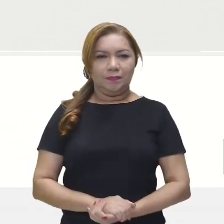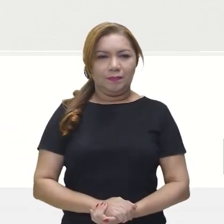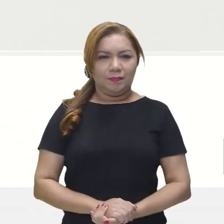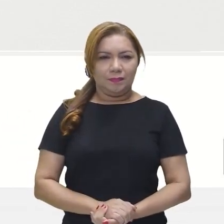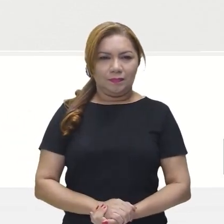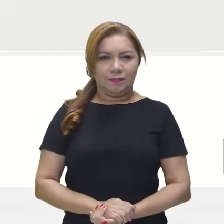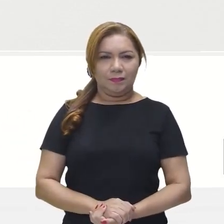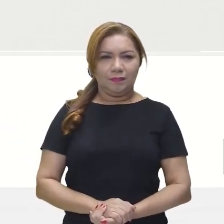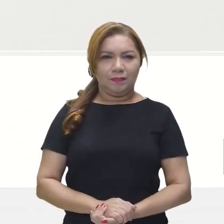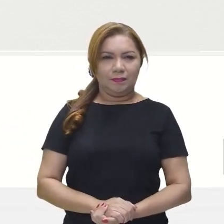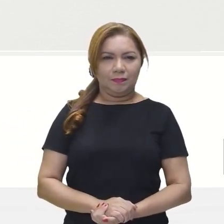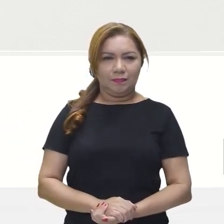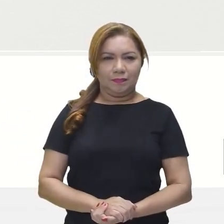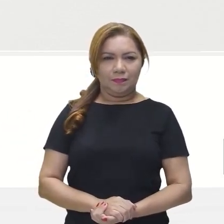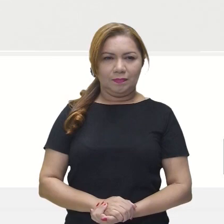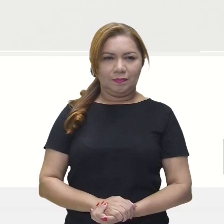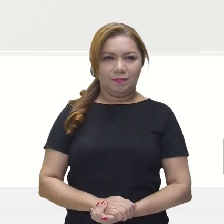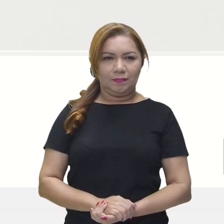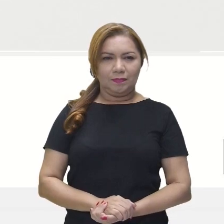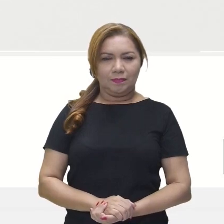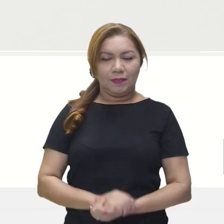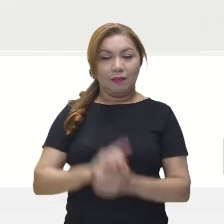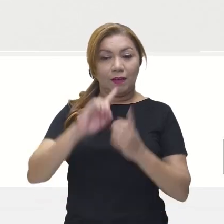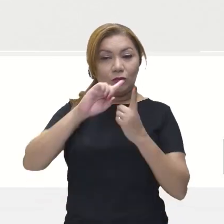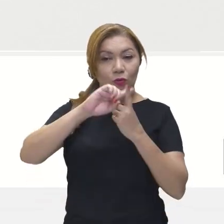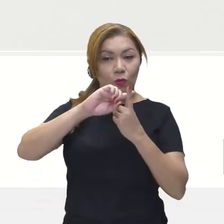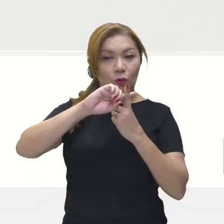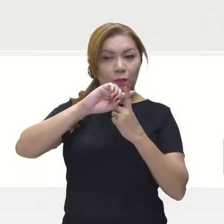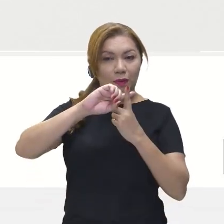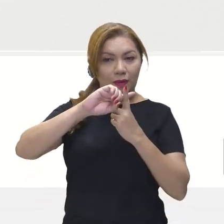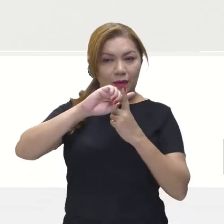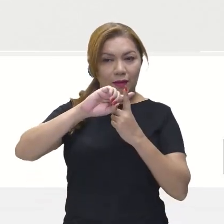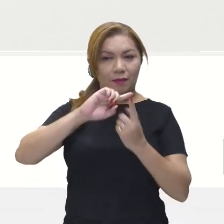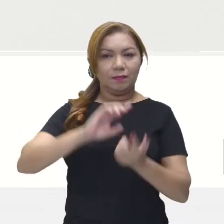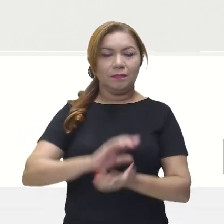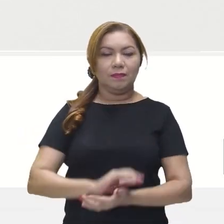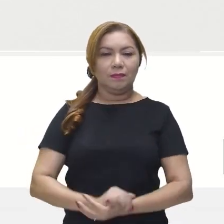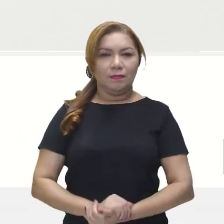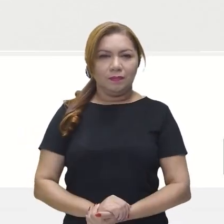2.700. Vou somar. Vou colocar aqui